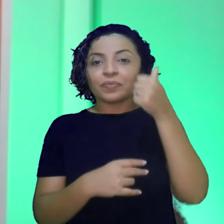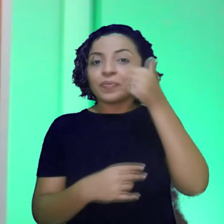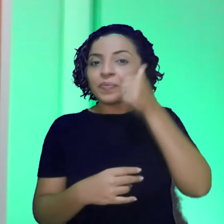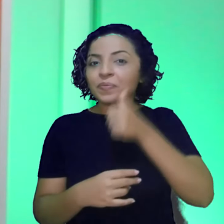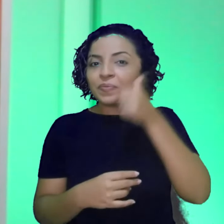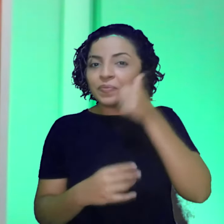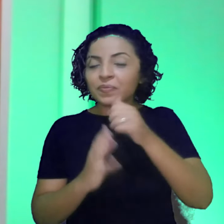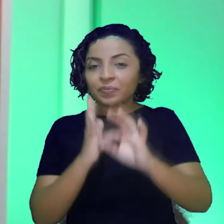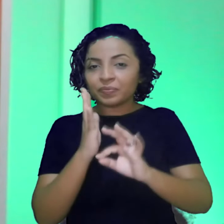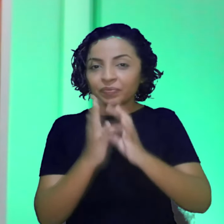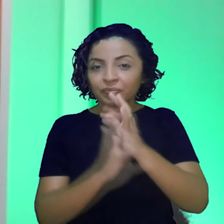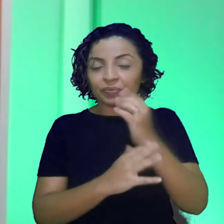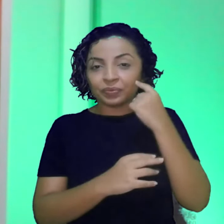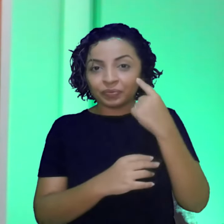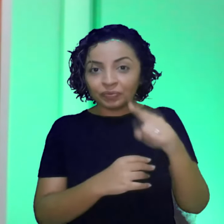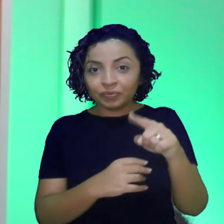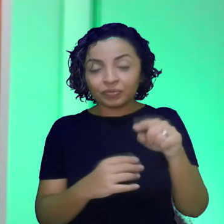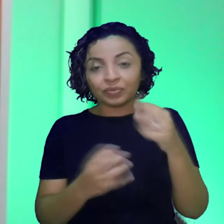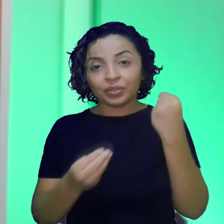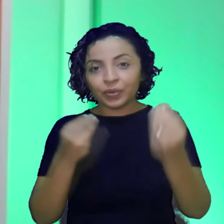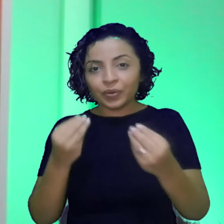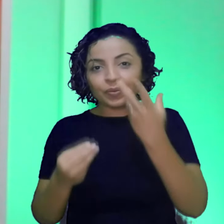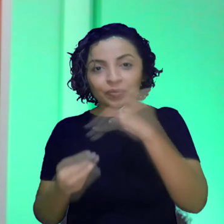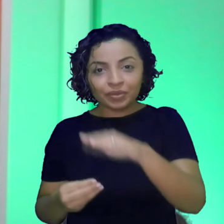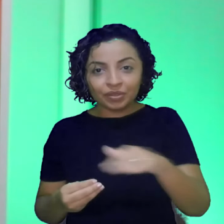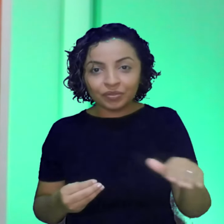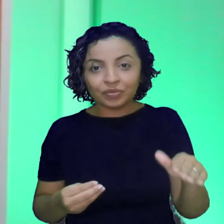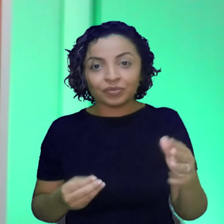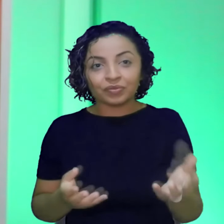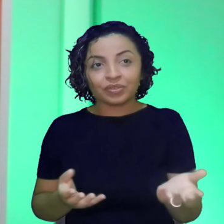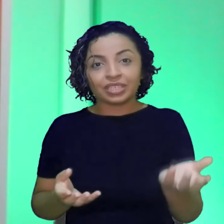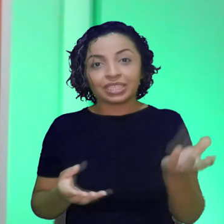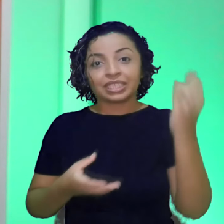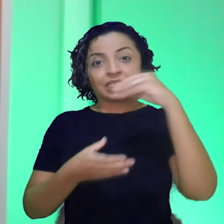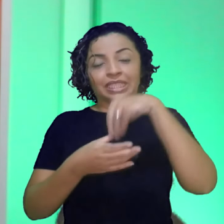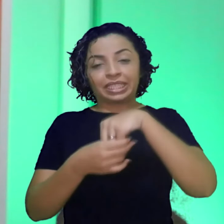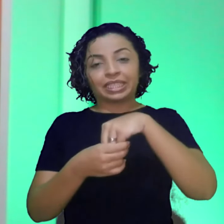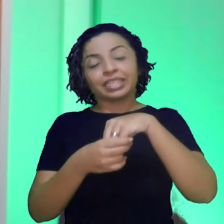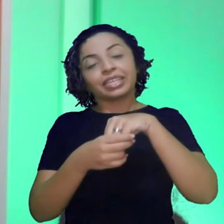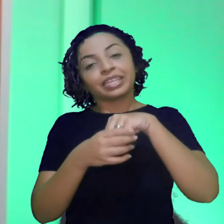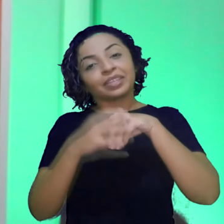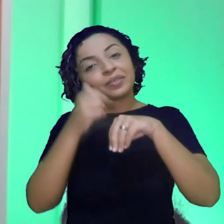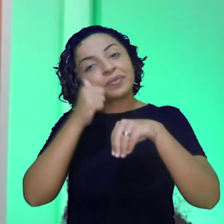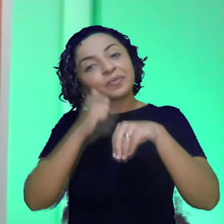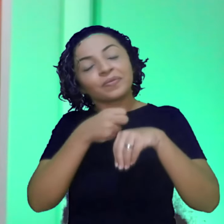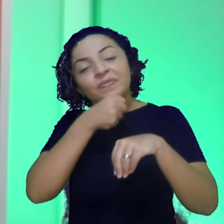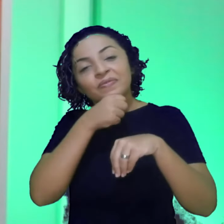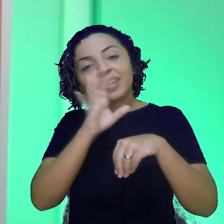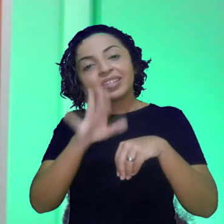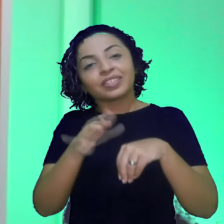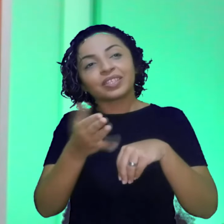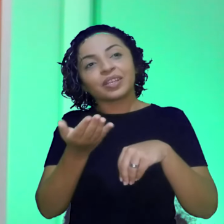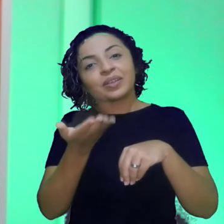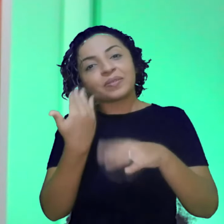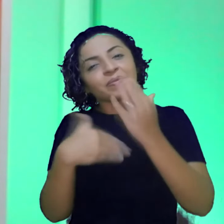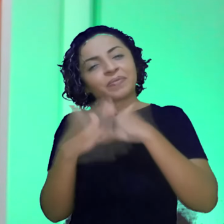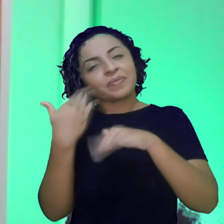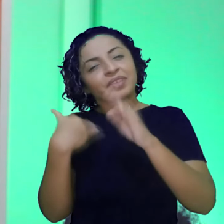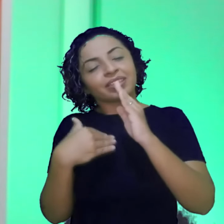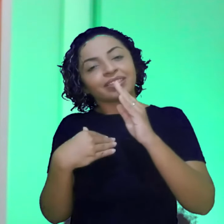ela resgata lembranças de sua própria infância e atribui a uma mulher idosa, que olha para o passado em um